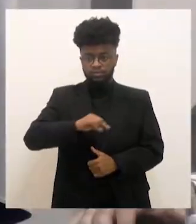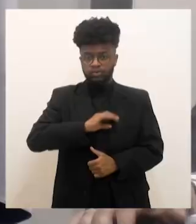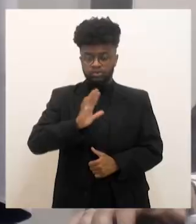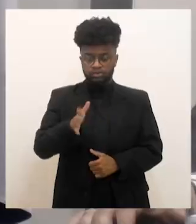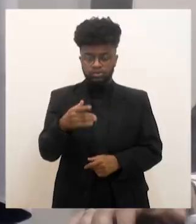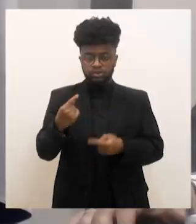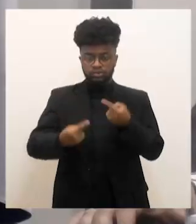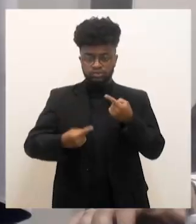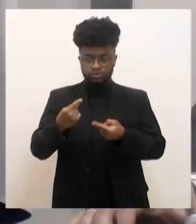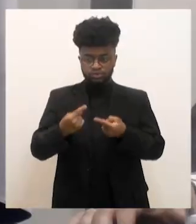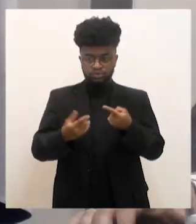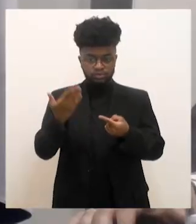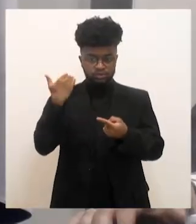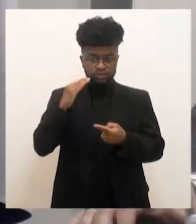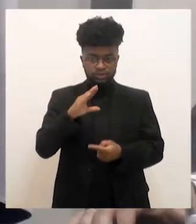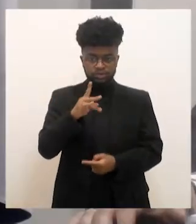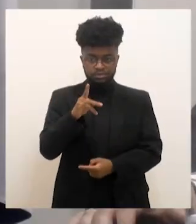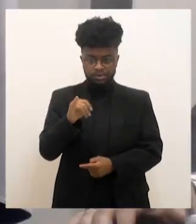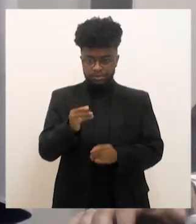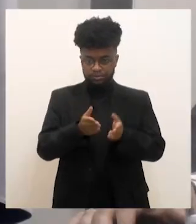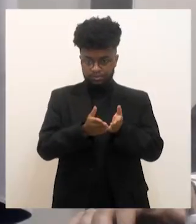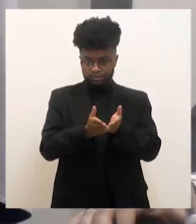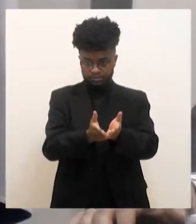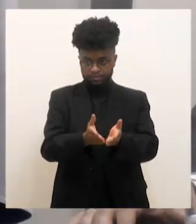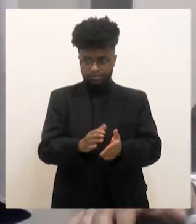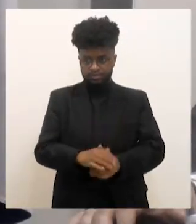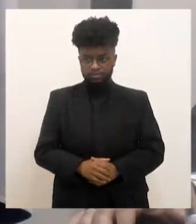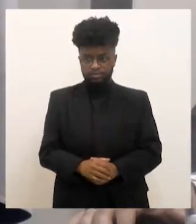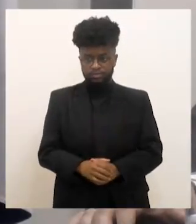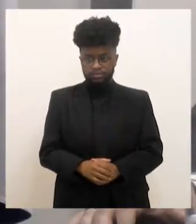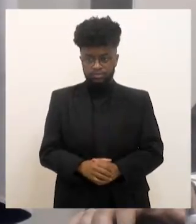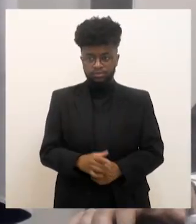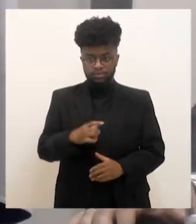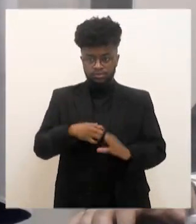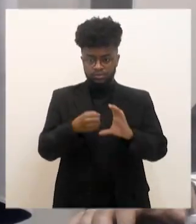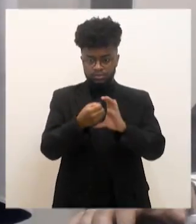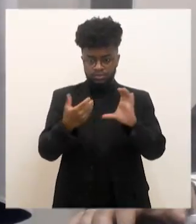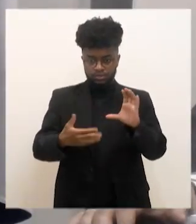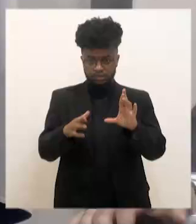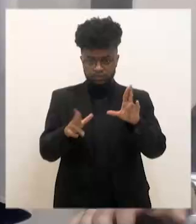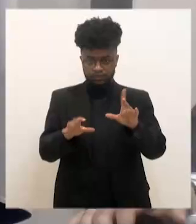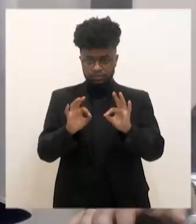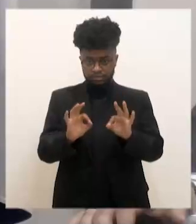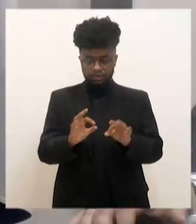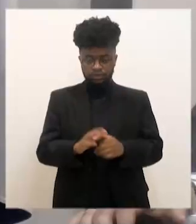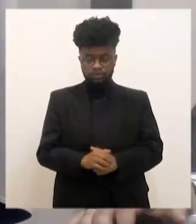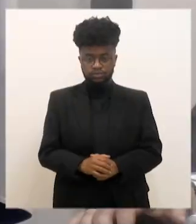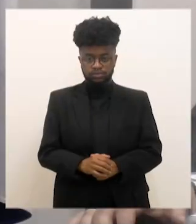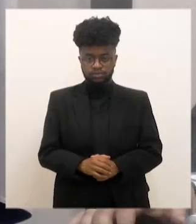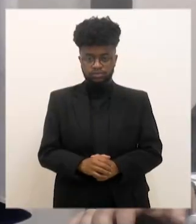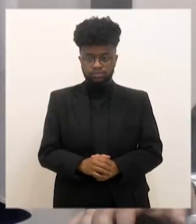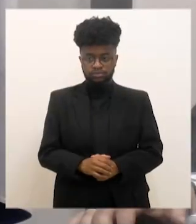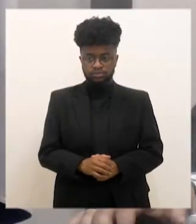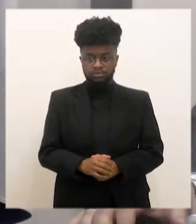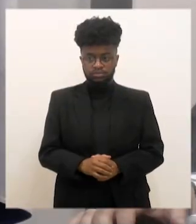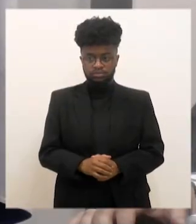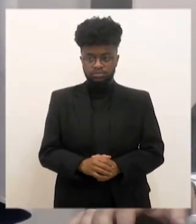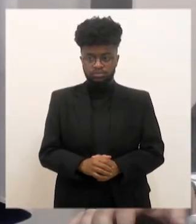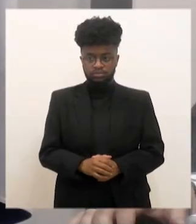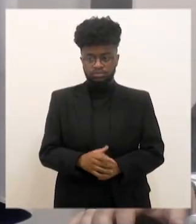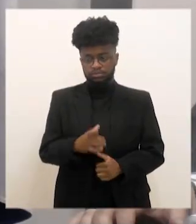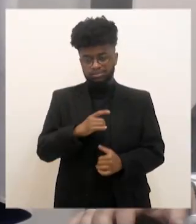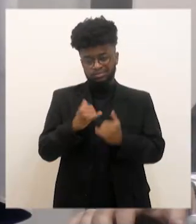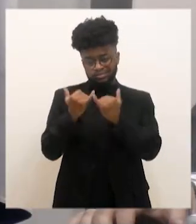discussão por ocasião da CPI das embarcações. Tá. São aspectos distintos, realmente. Tem um quê